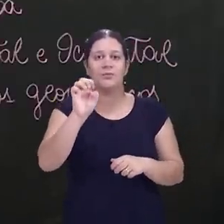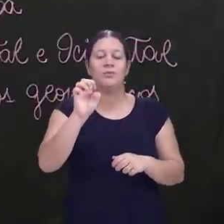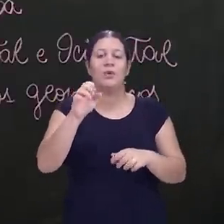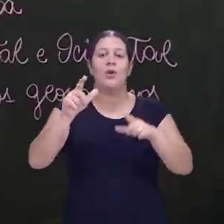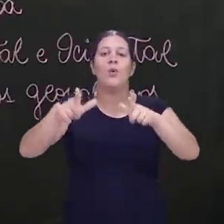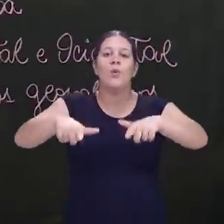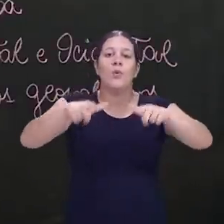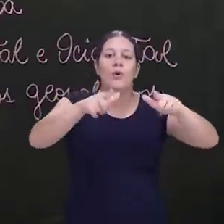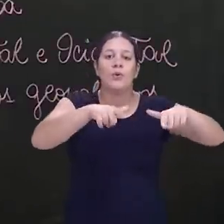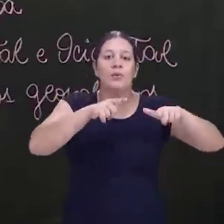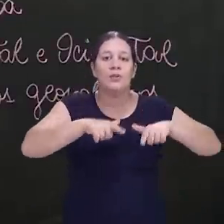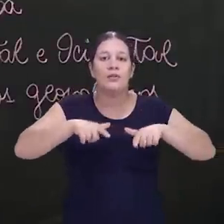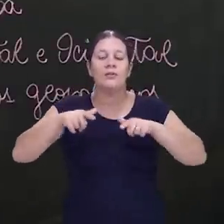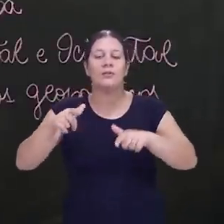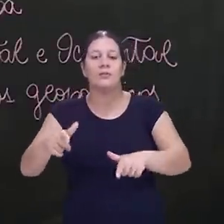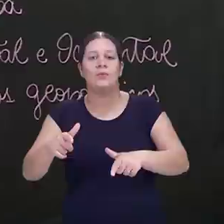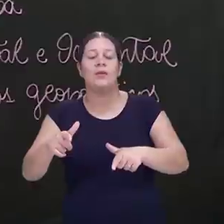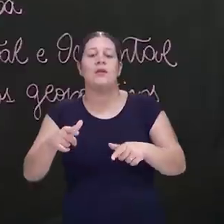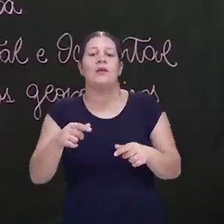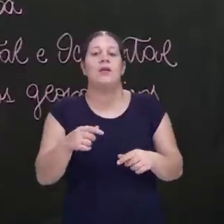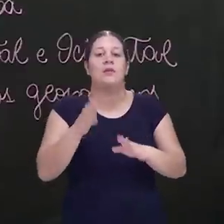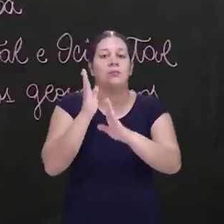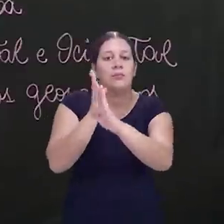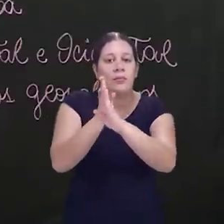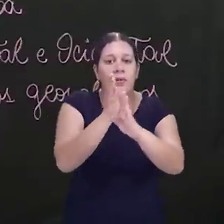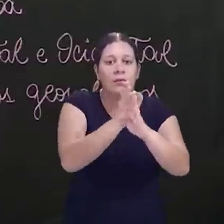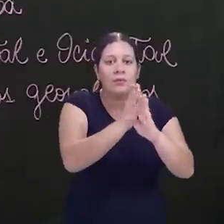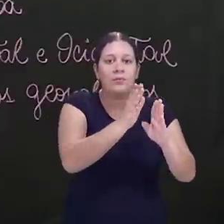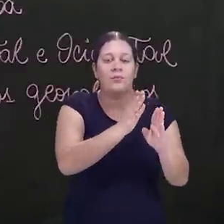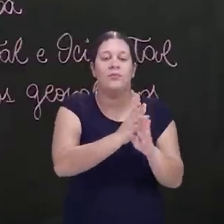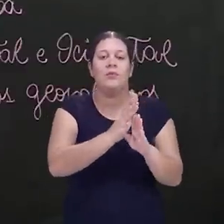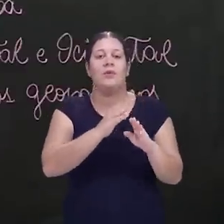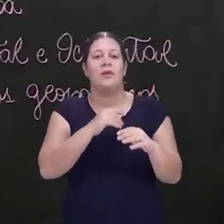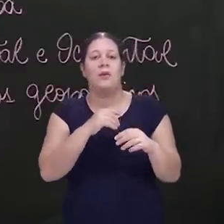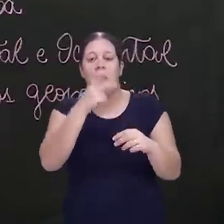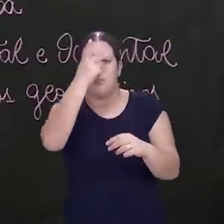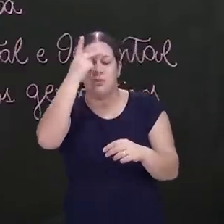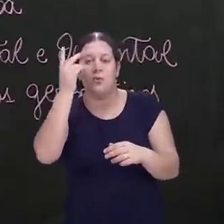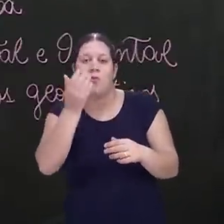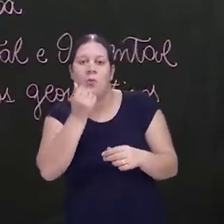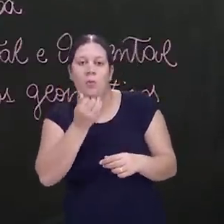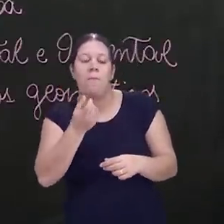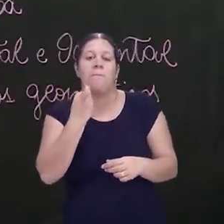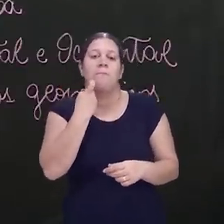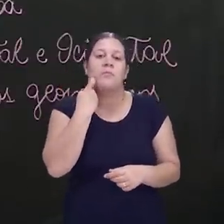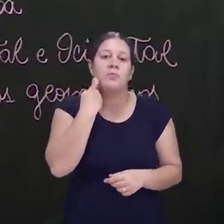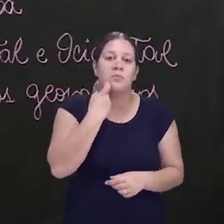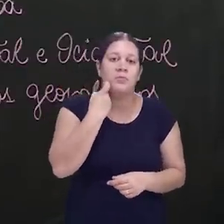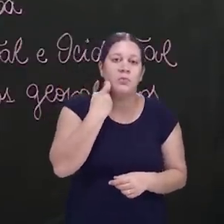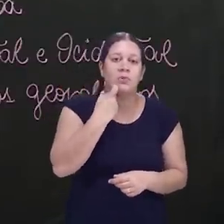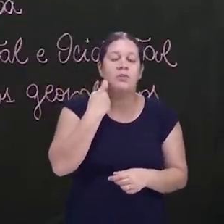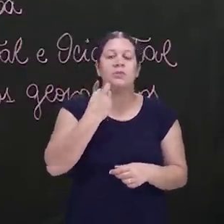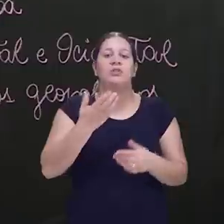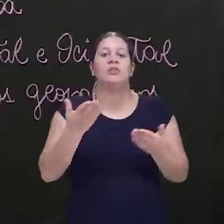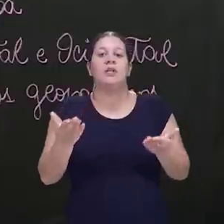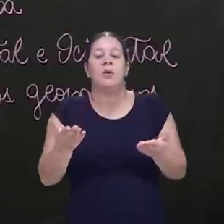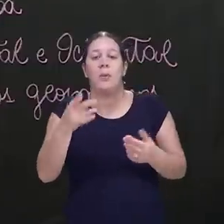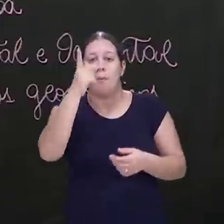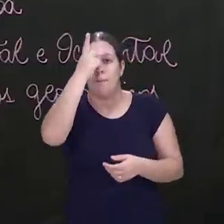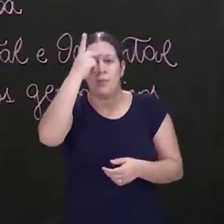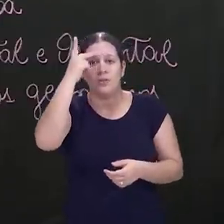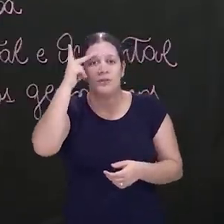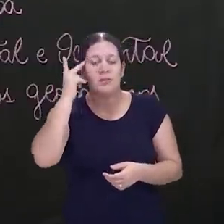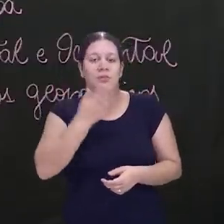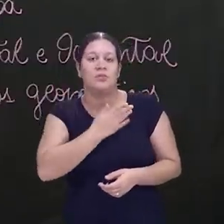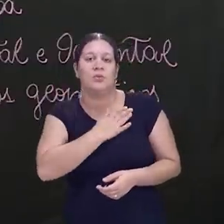determinado espaço aqui e determinar um fator. Por exemplo, no lugar onde o pessoal come bacalhau, no lugar onde o pessoal come truta, no lugar onde